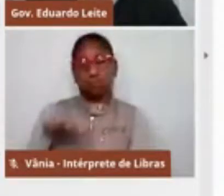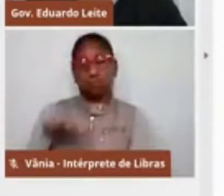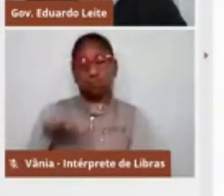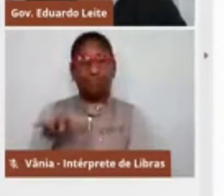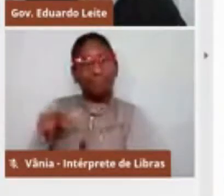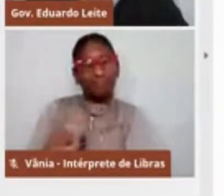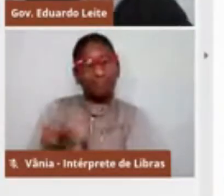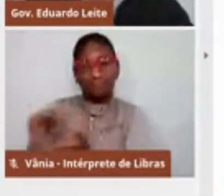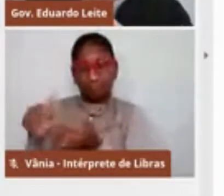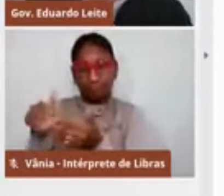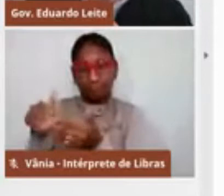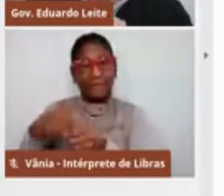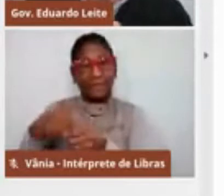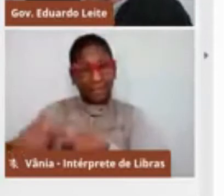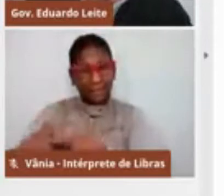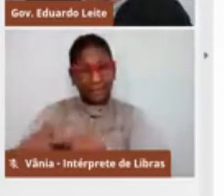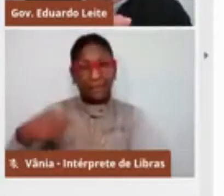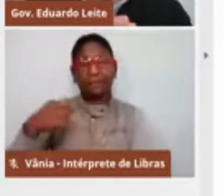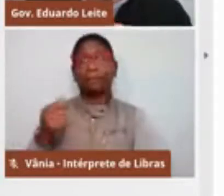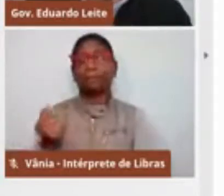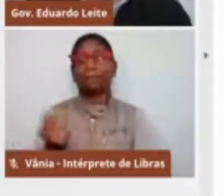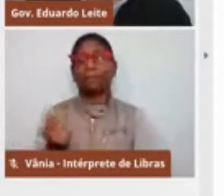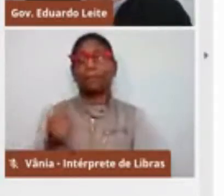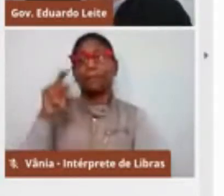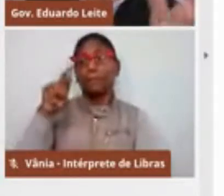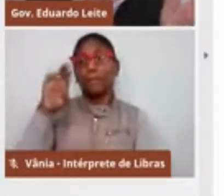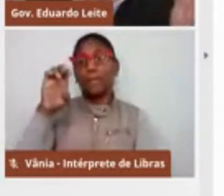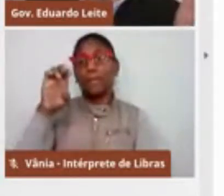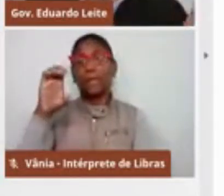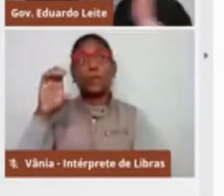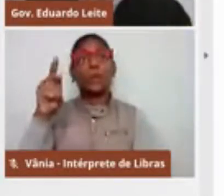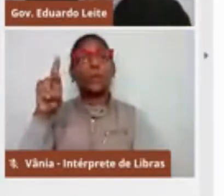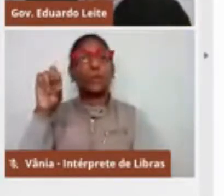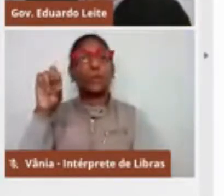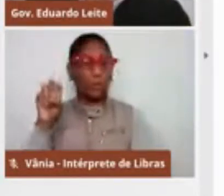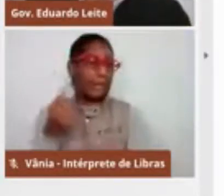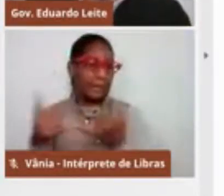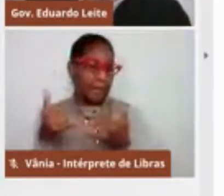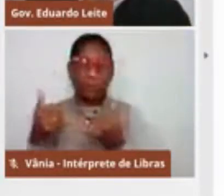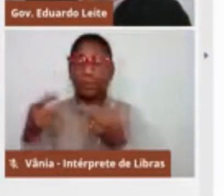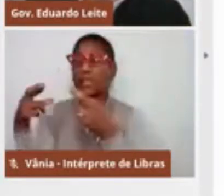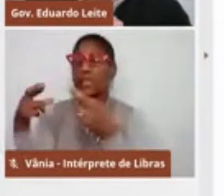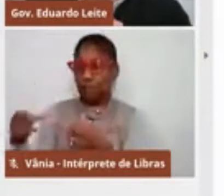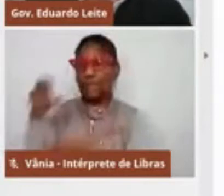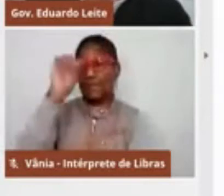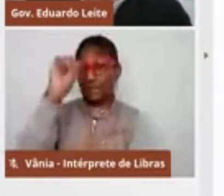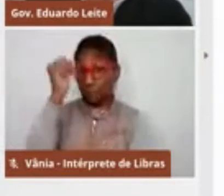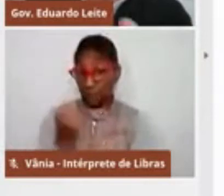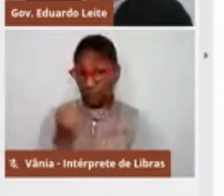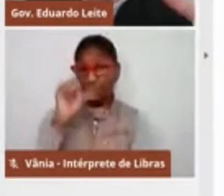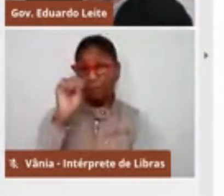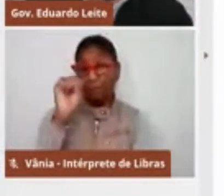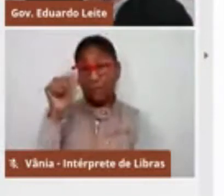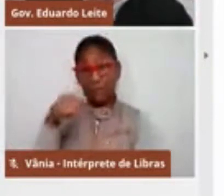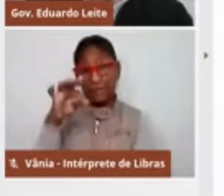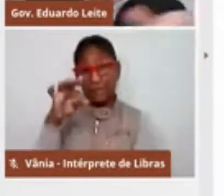vocês, e nós temos esta condição aqui. Analisando, por exemplo, né, a região de Santo Ângelo, na região missioneira, a gente